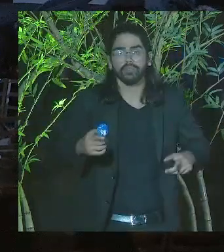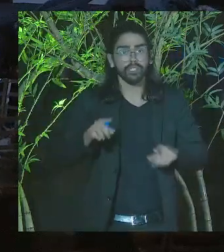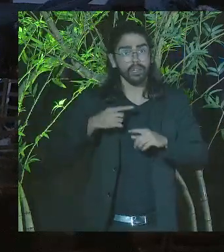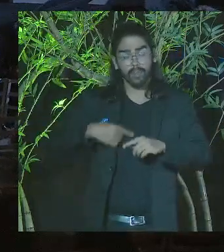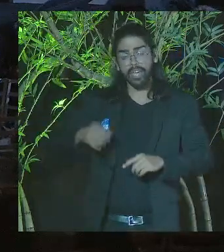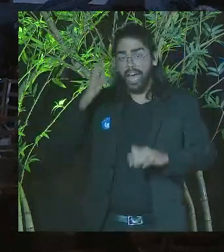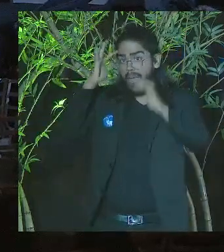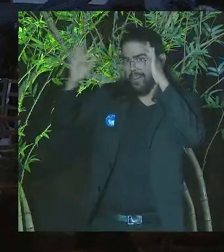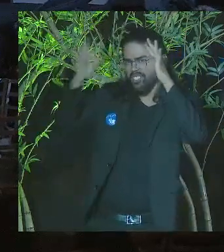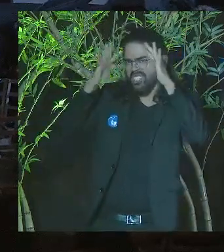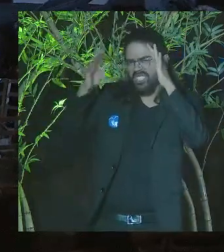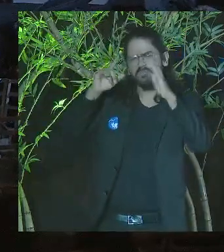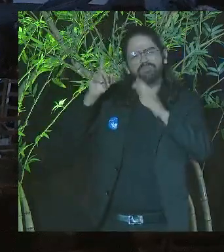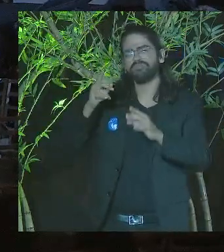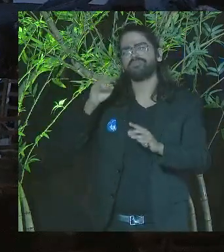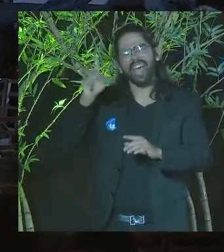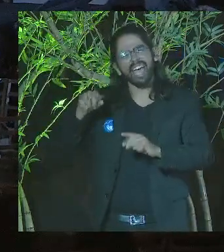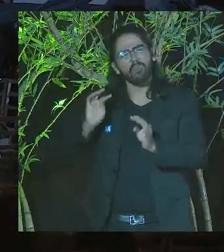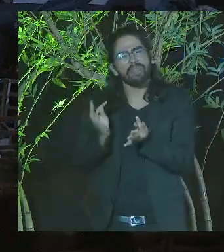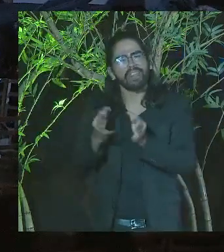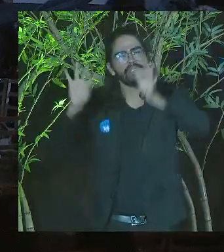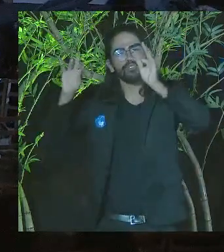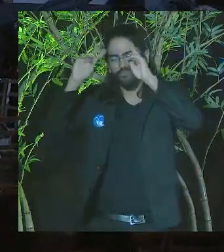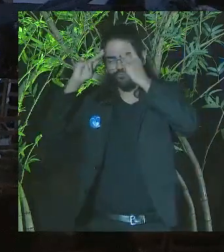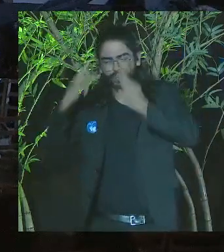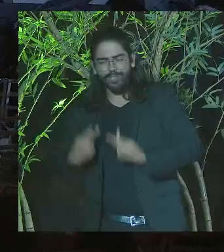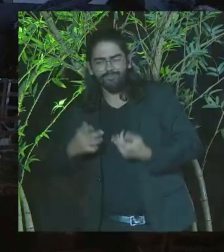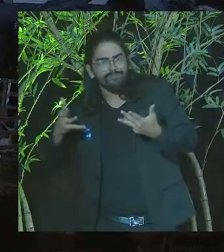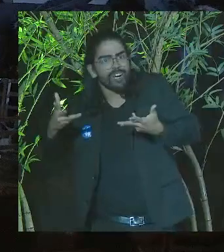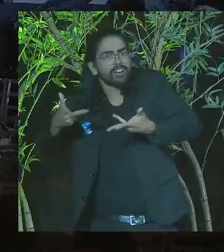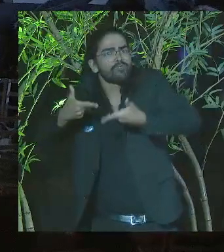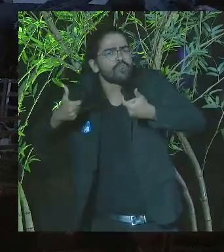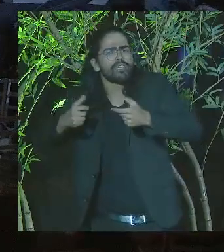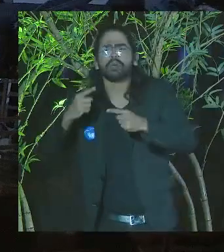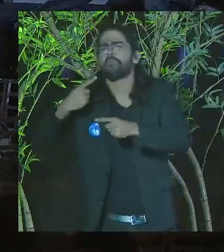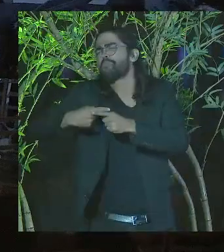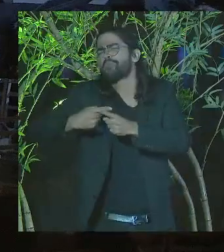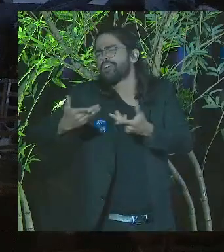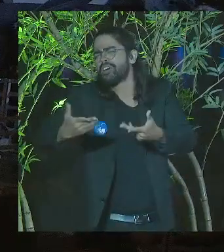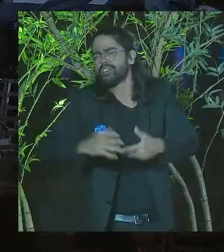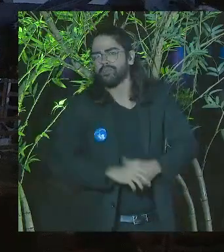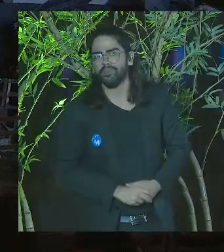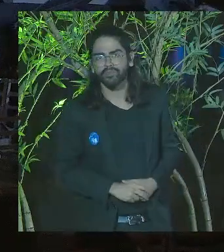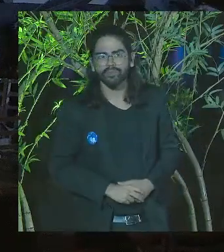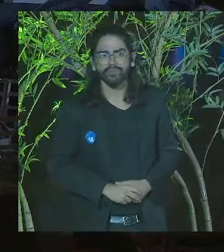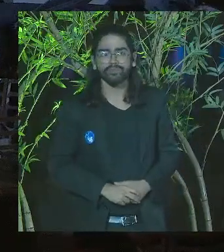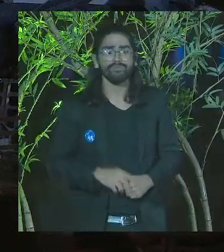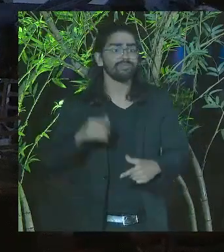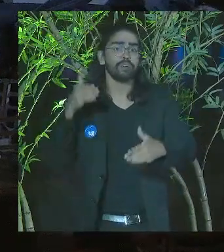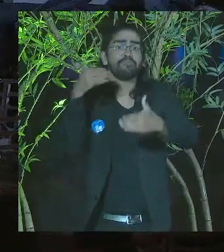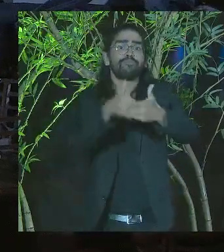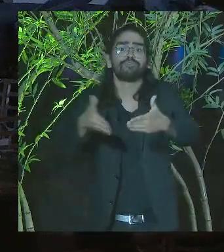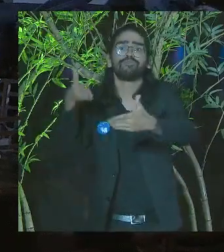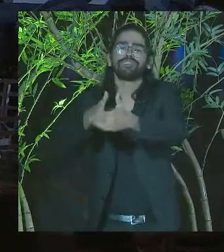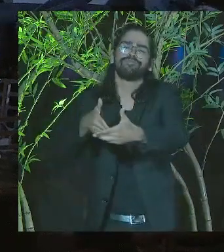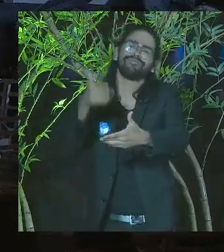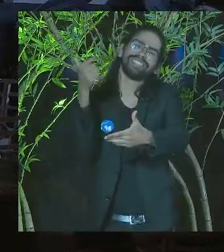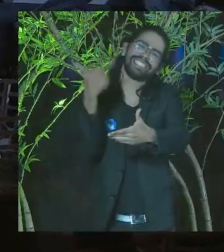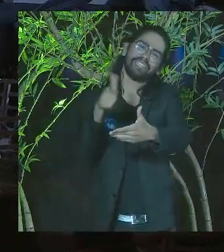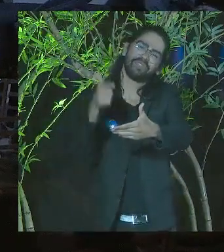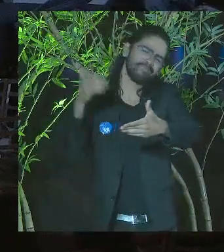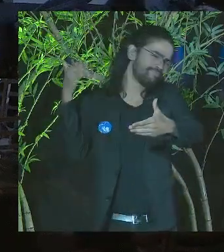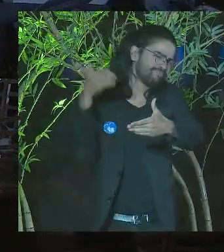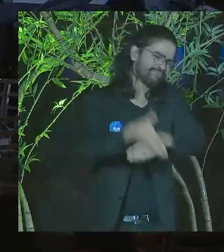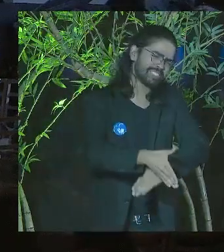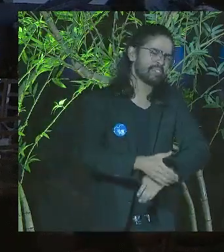humana potente para a gente poder planejar e criar futuros? Porque ela não tem limite,